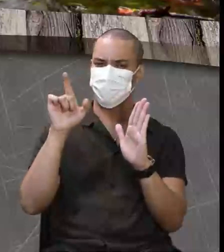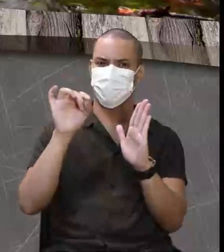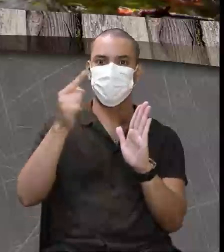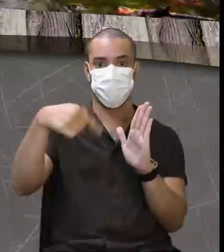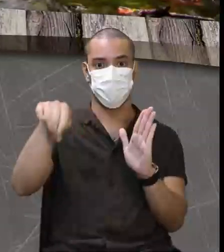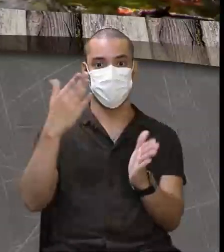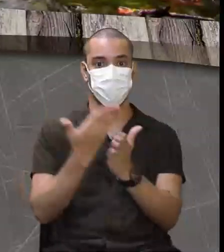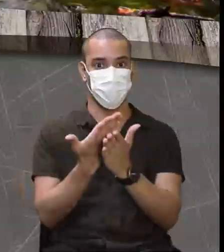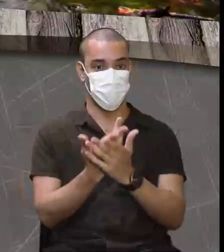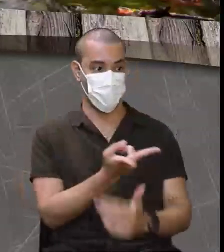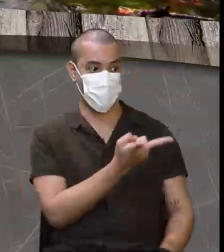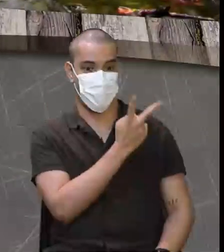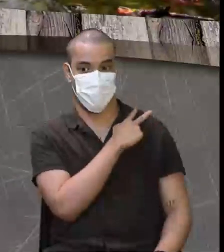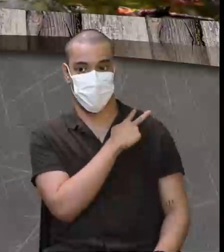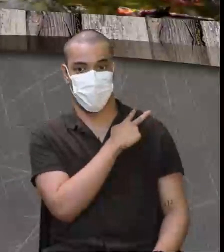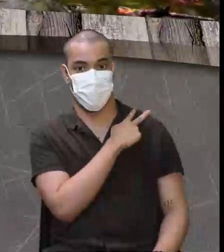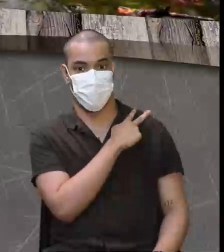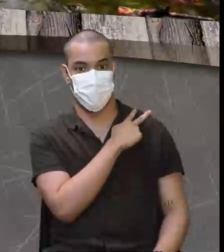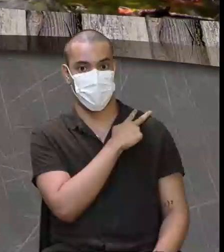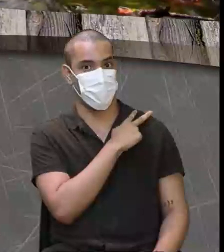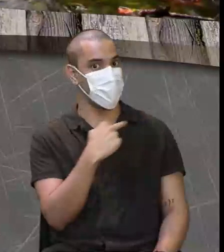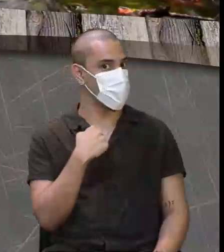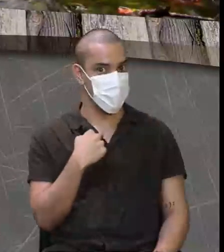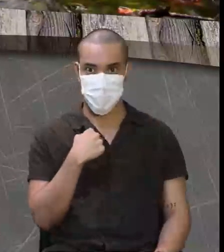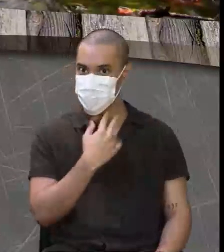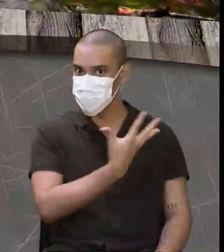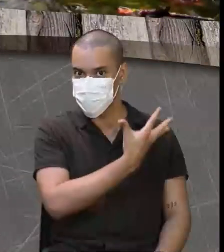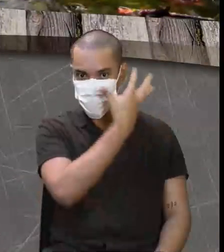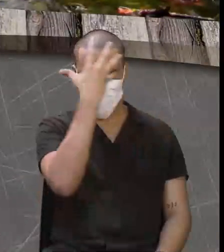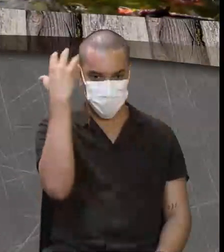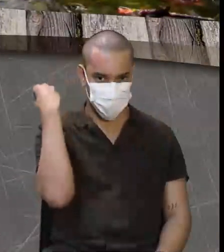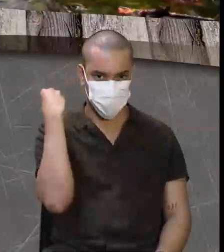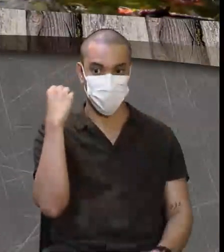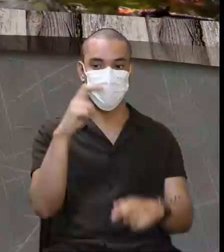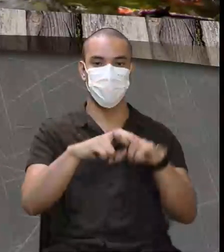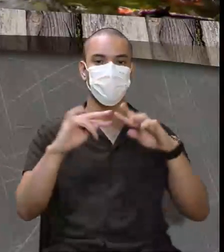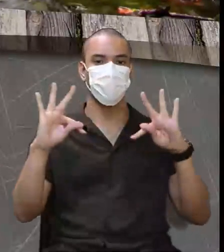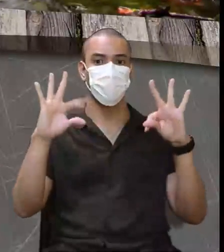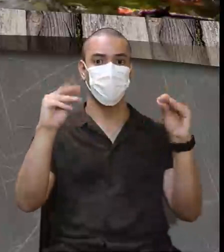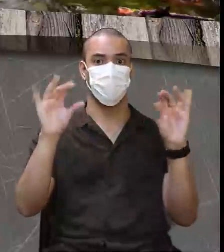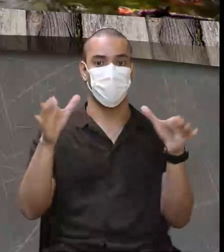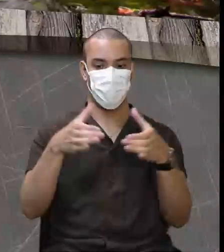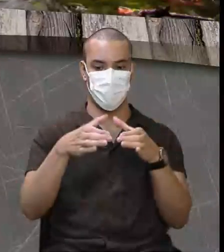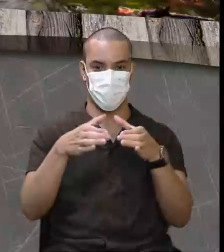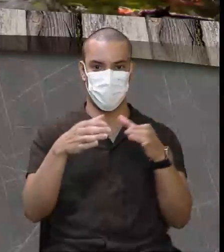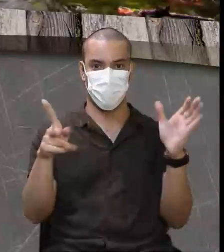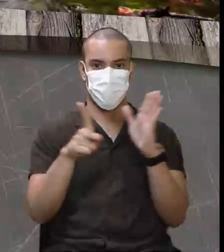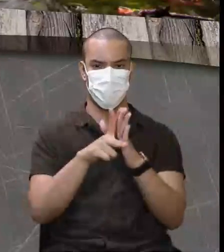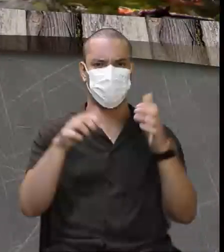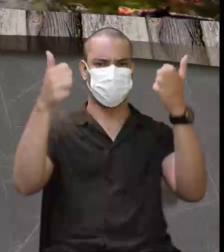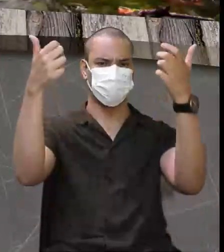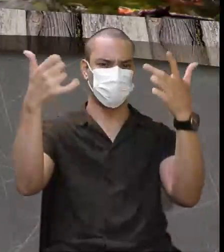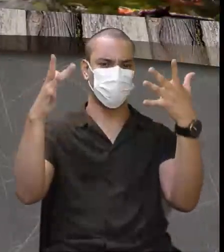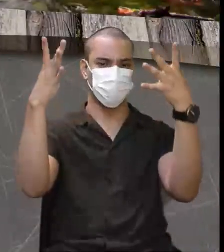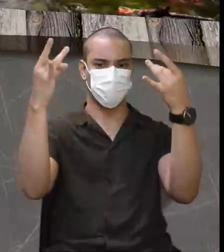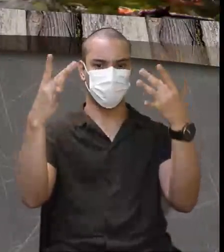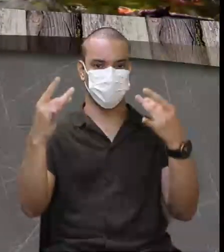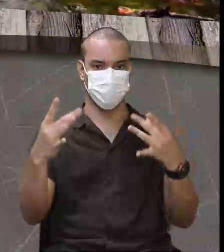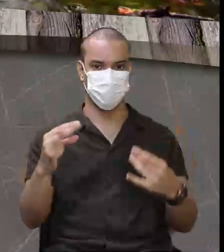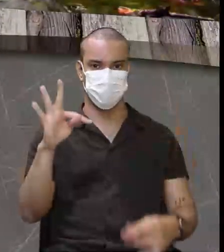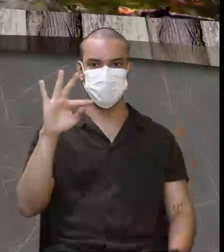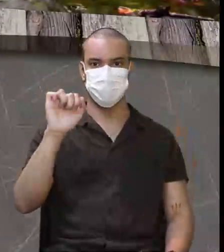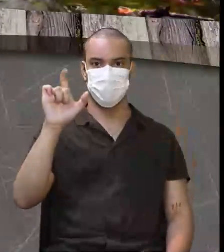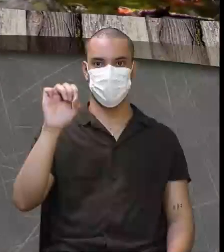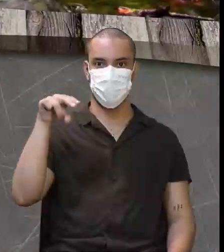lá no segundão. Não pode esquecer as informações. Então, todos os grupos de seres vivos são classificados